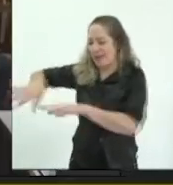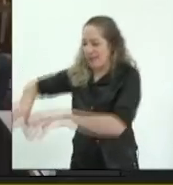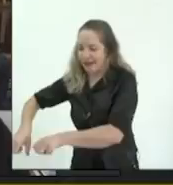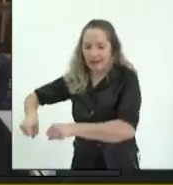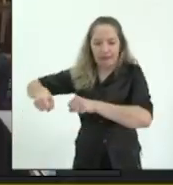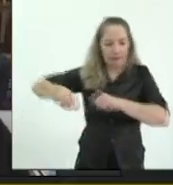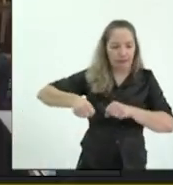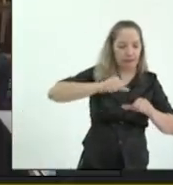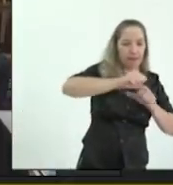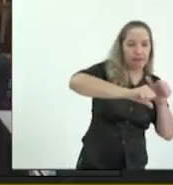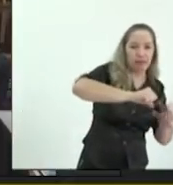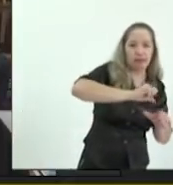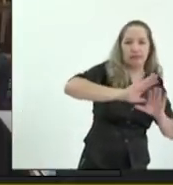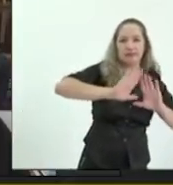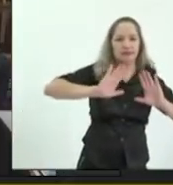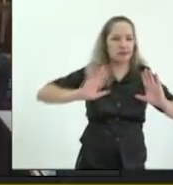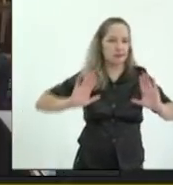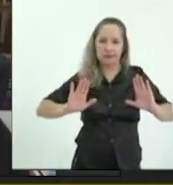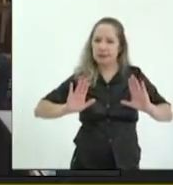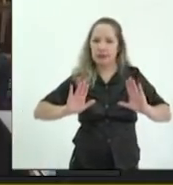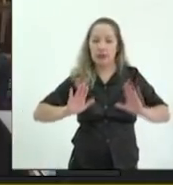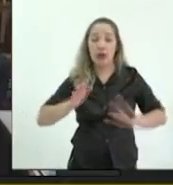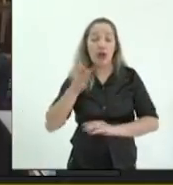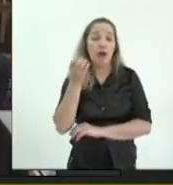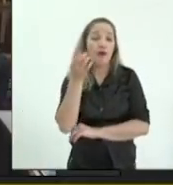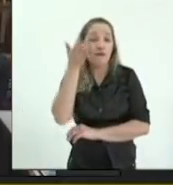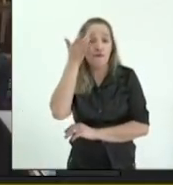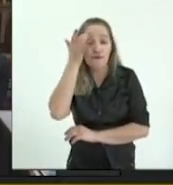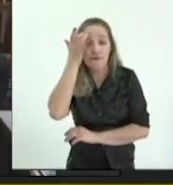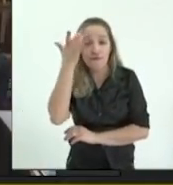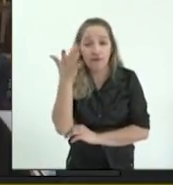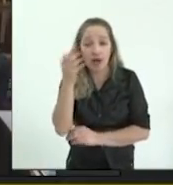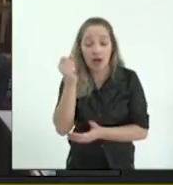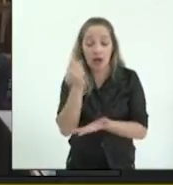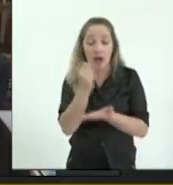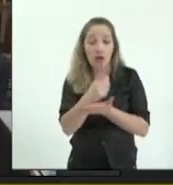coisa facilita a compra e a experiência do passageiro, mas não reduz concorrência de maneira nenhuma.